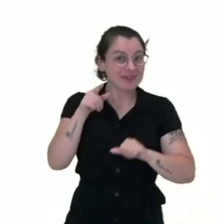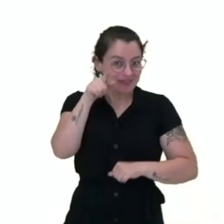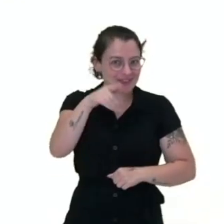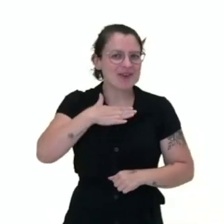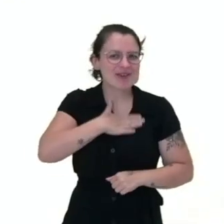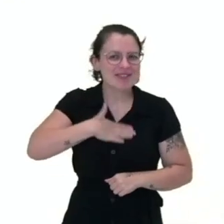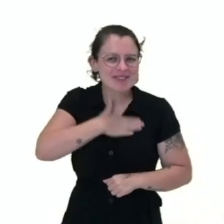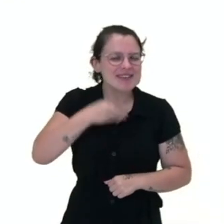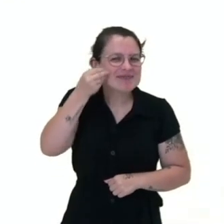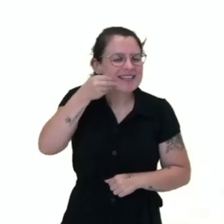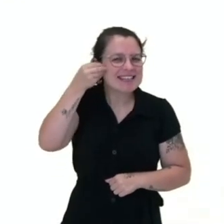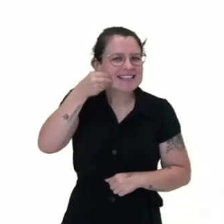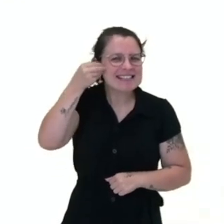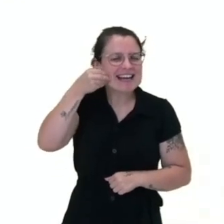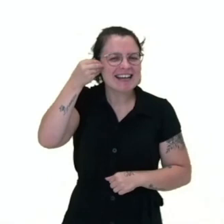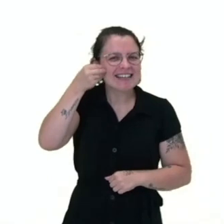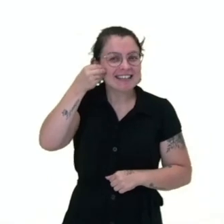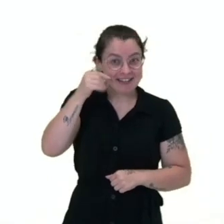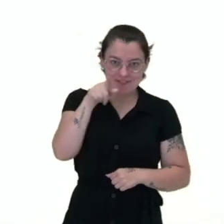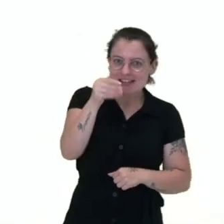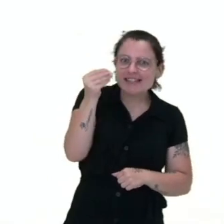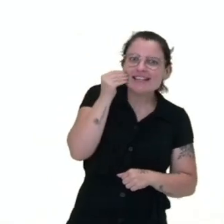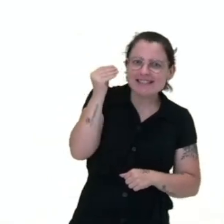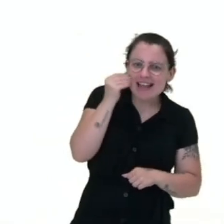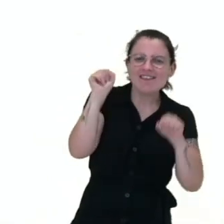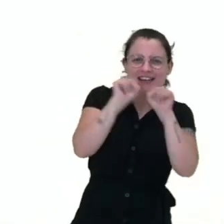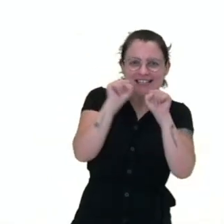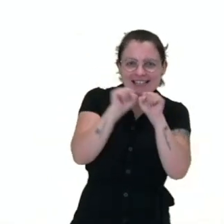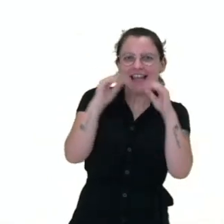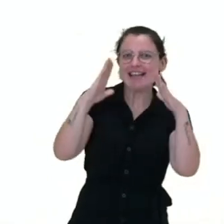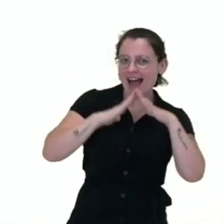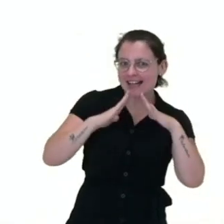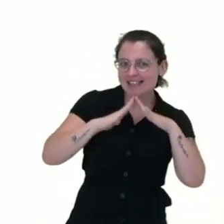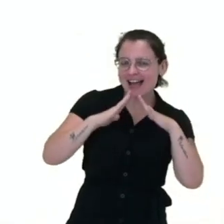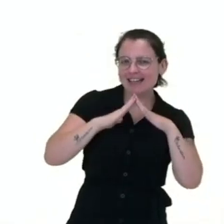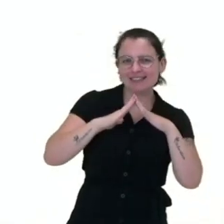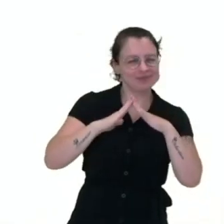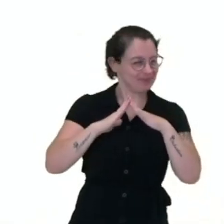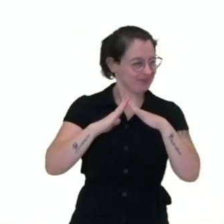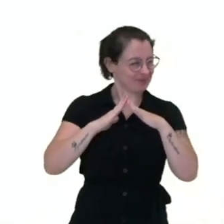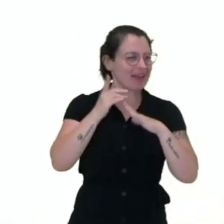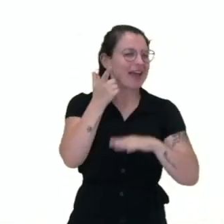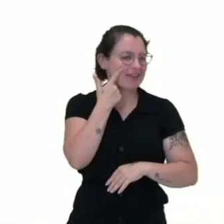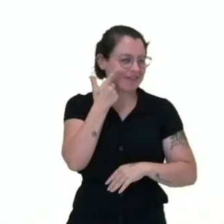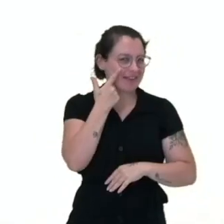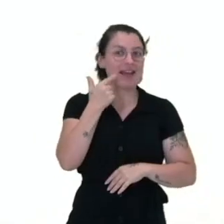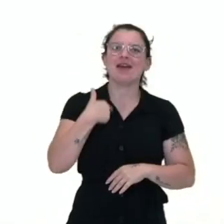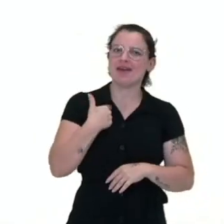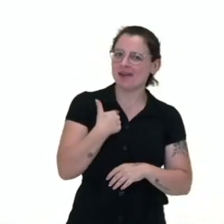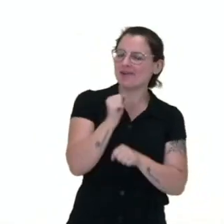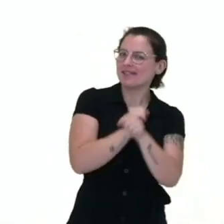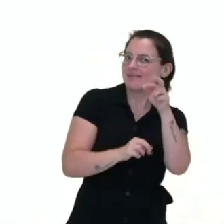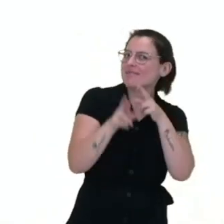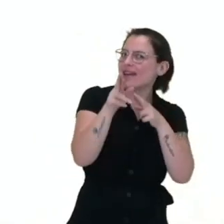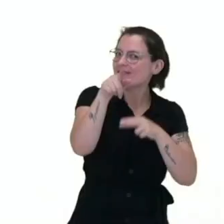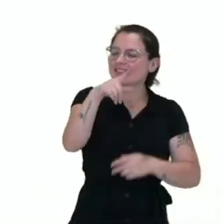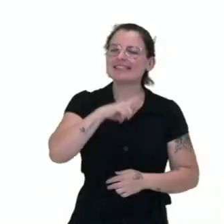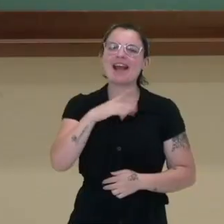dessa experiência? Vai tentar fazer na sua casa? Então, eu espero que você tenha